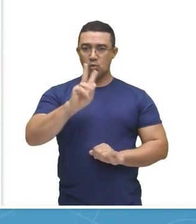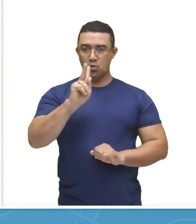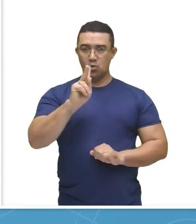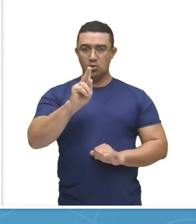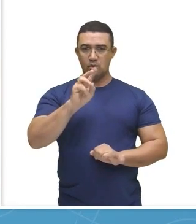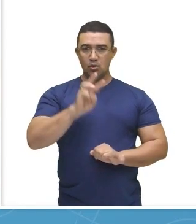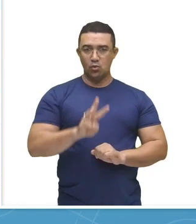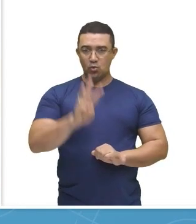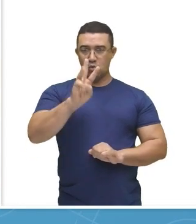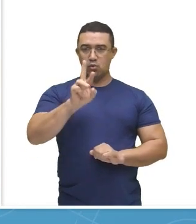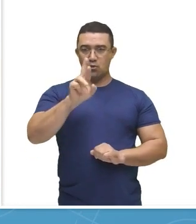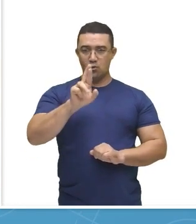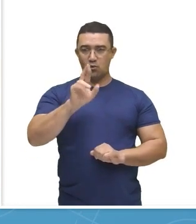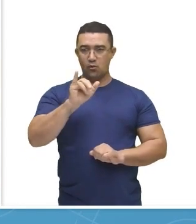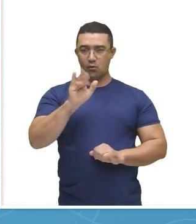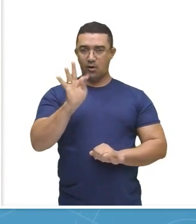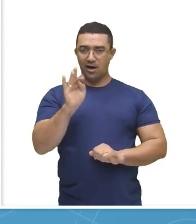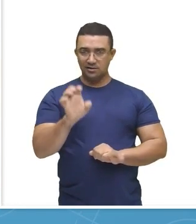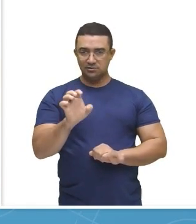Write, escrever.